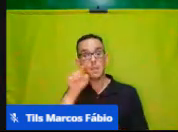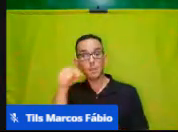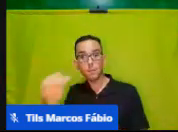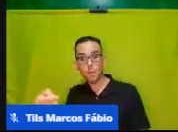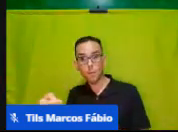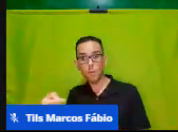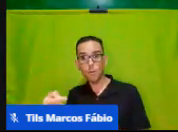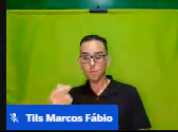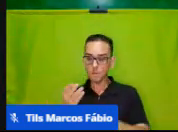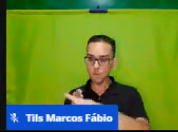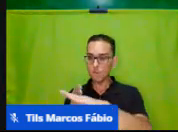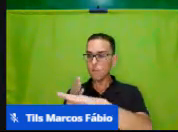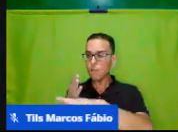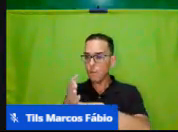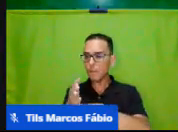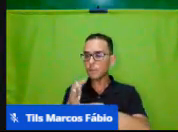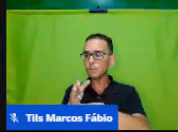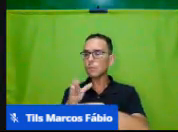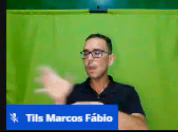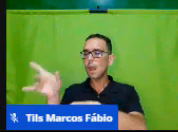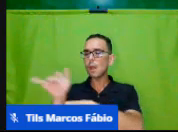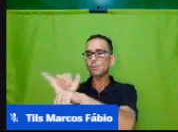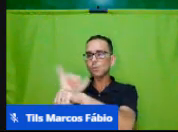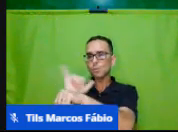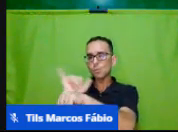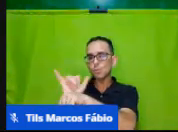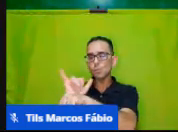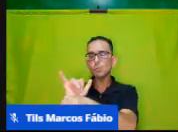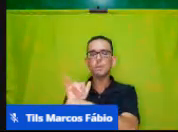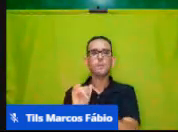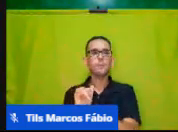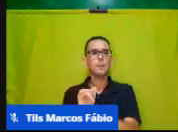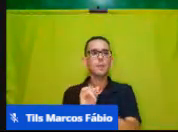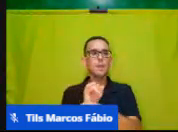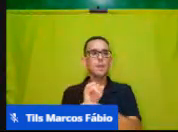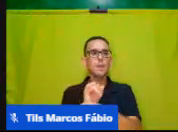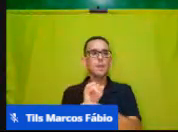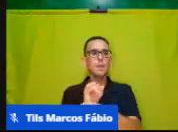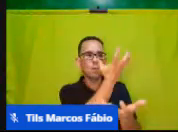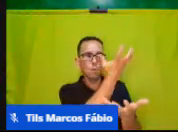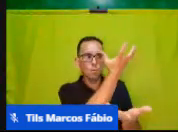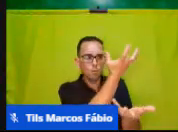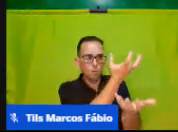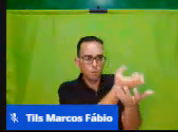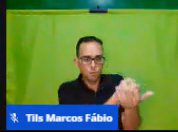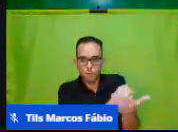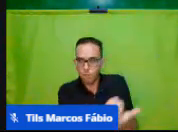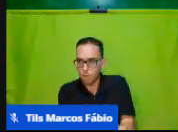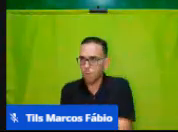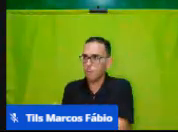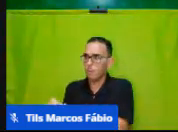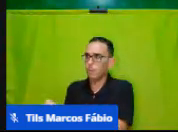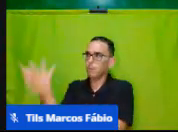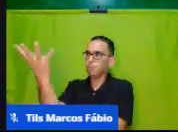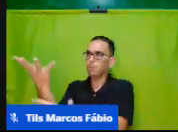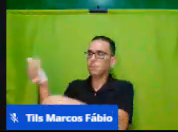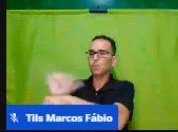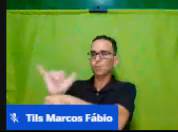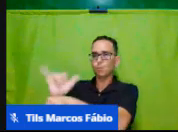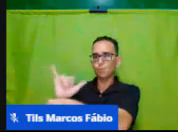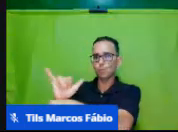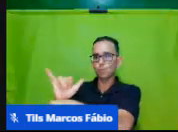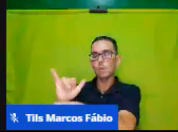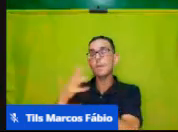entro lá no canal do YouTube, aí mando subir o vídeo, né? Criar vídeo, sobe para lá. Depois ele vai pedir para você